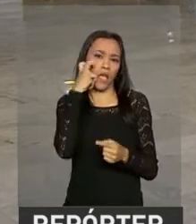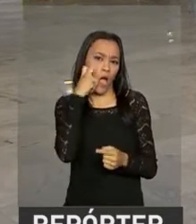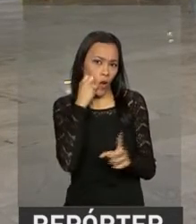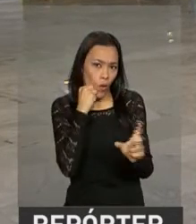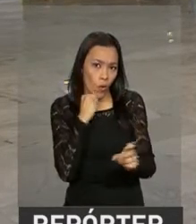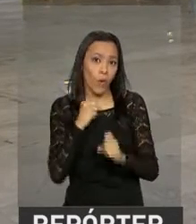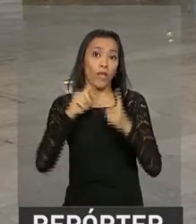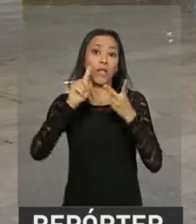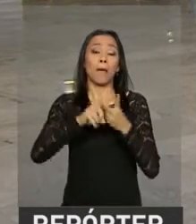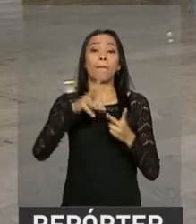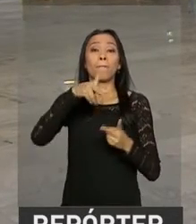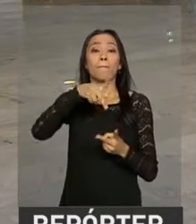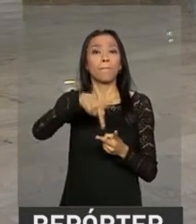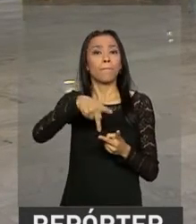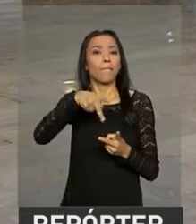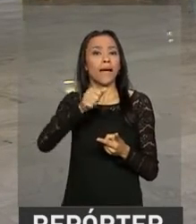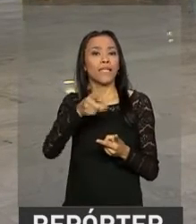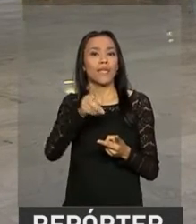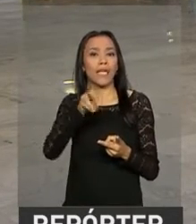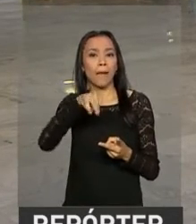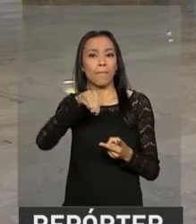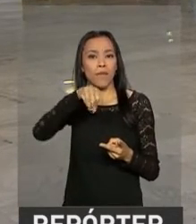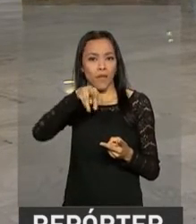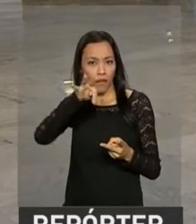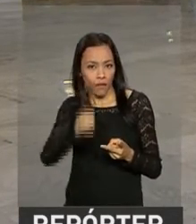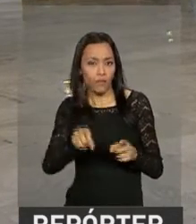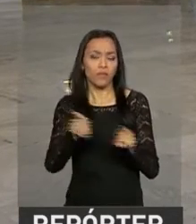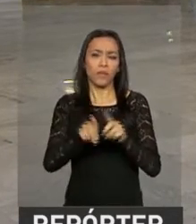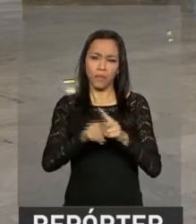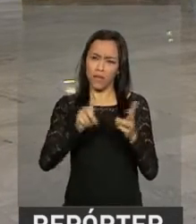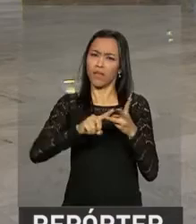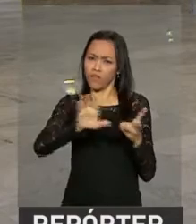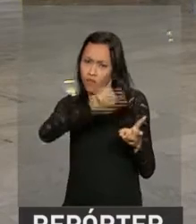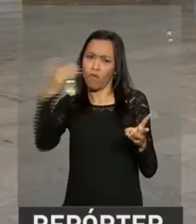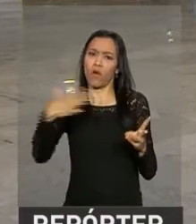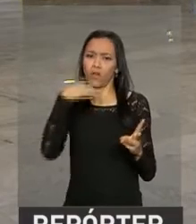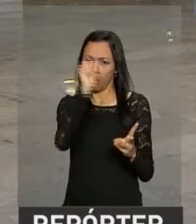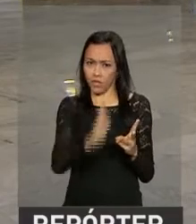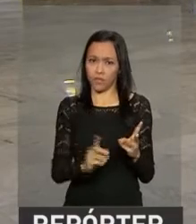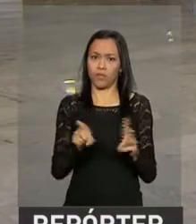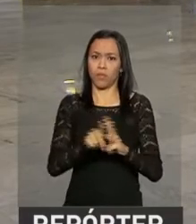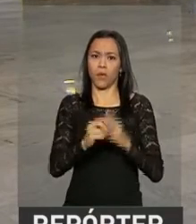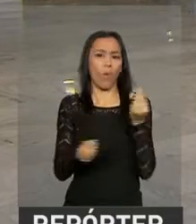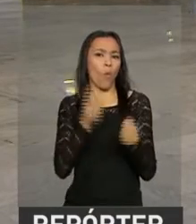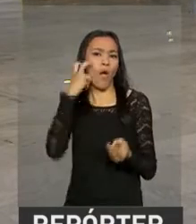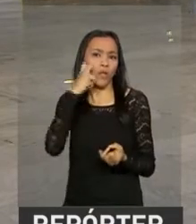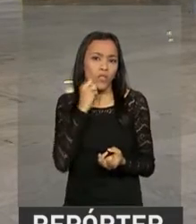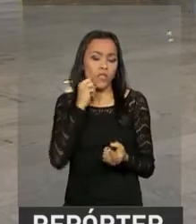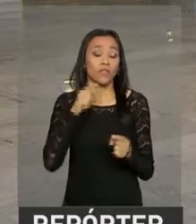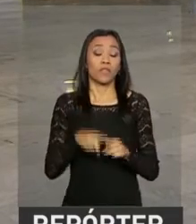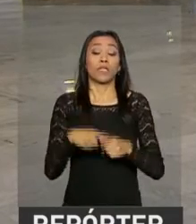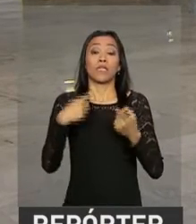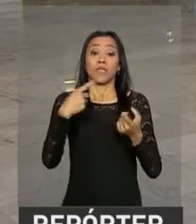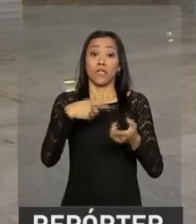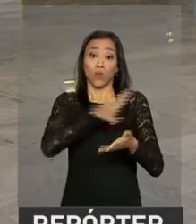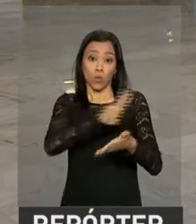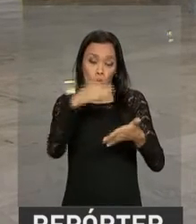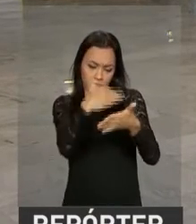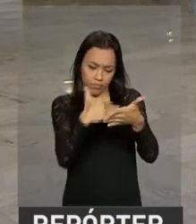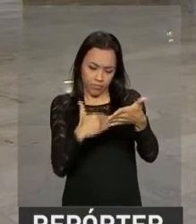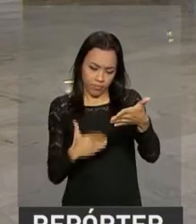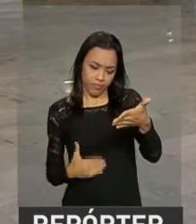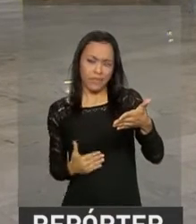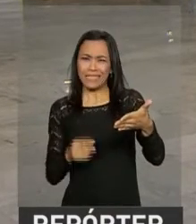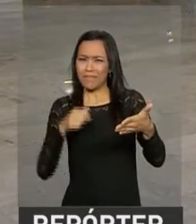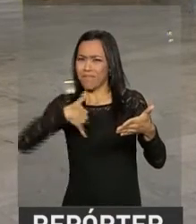apadrinhamento afetivo e os procedimentos para adoção, inclusive internacionais. Segundo o Cadastro Nacional de Crianças Acolhidas, há mais